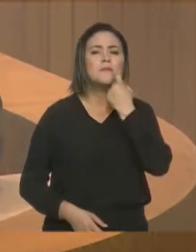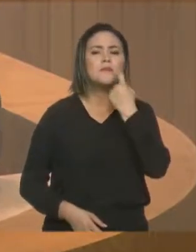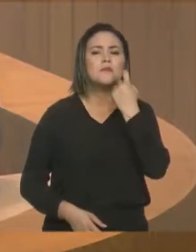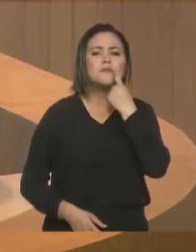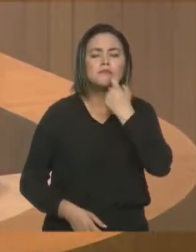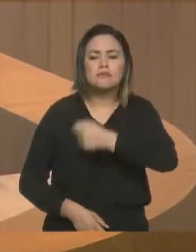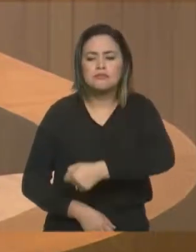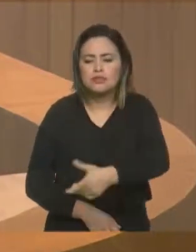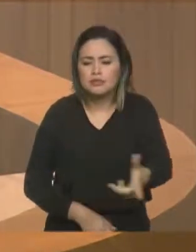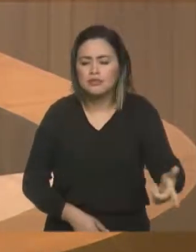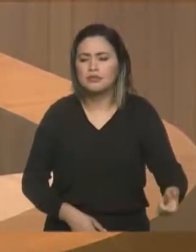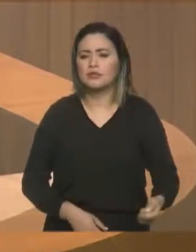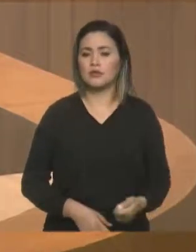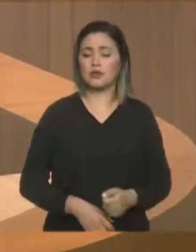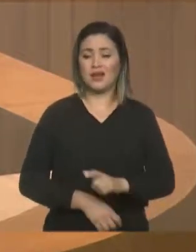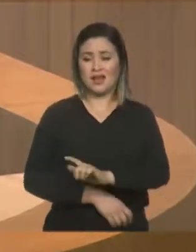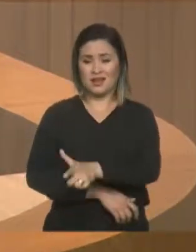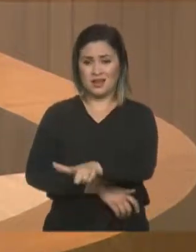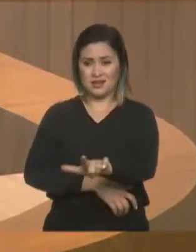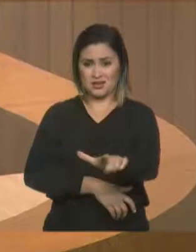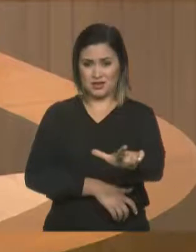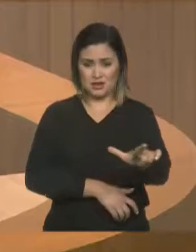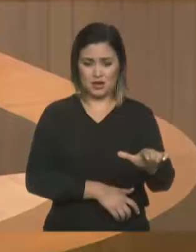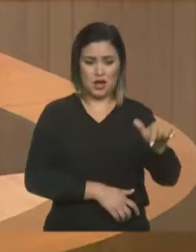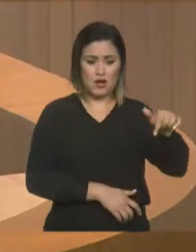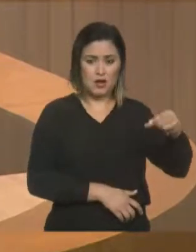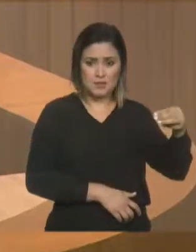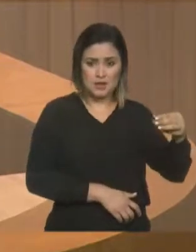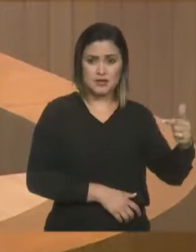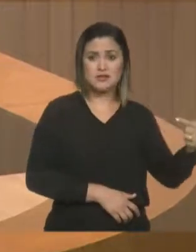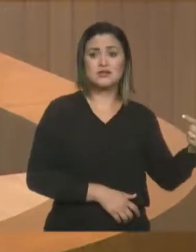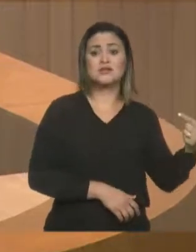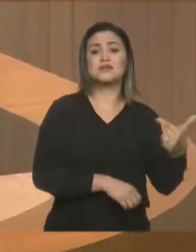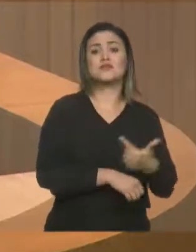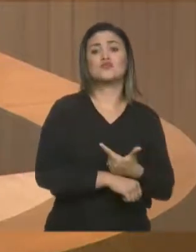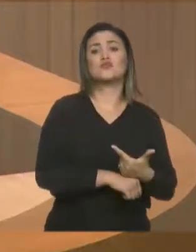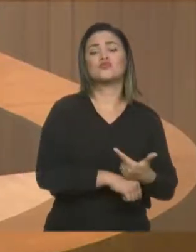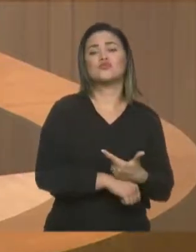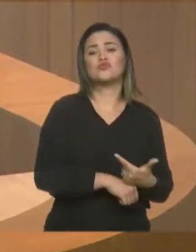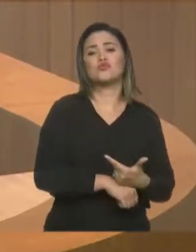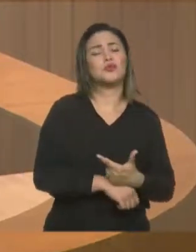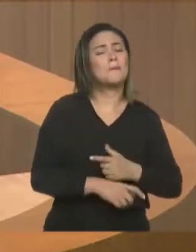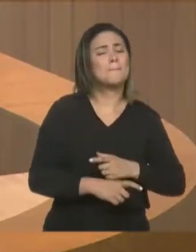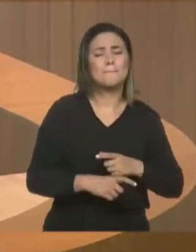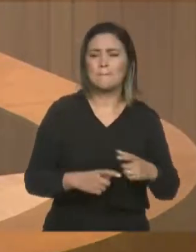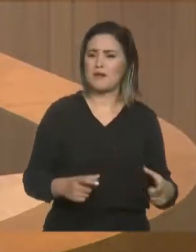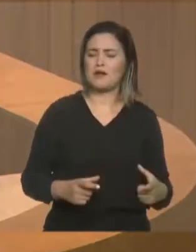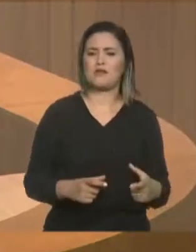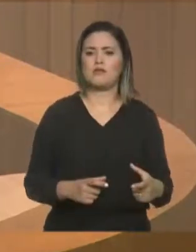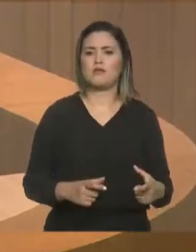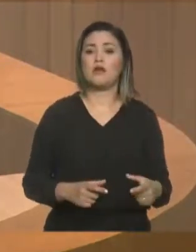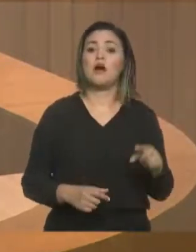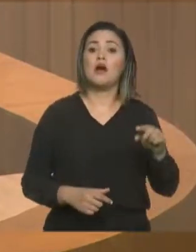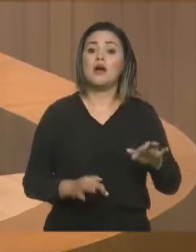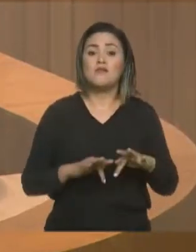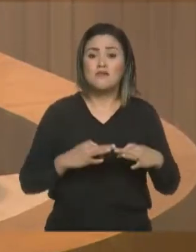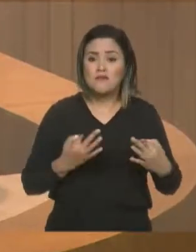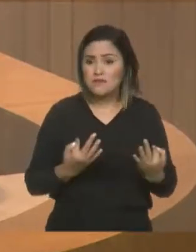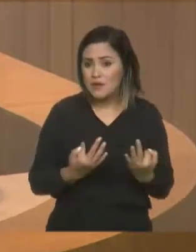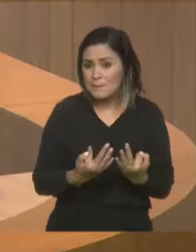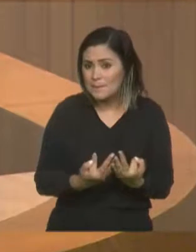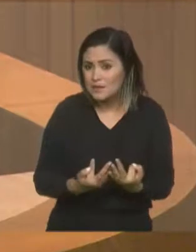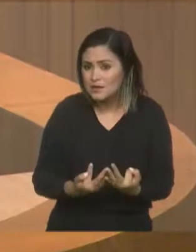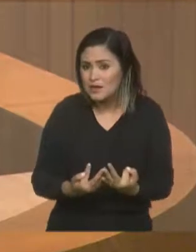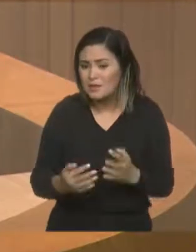Brasil, nós temos os maiores pescadores, o maior número de pescadores em todo o país, mais de 200 mil famílias, como falei na